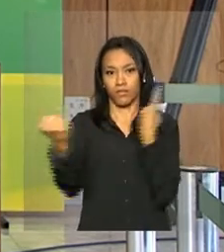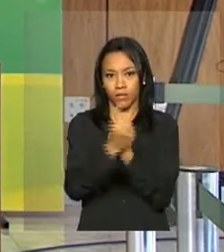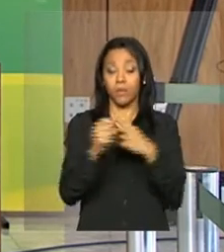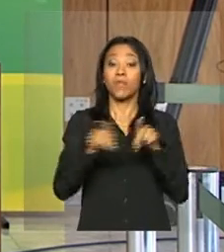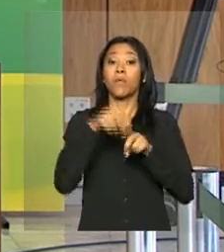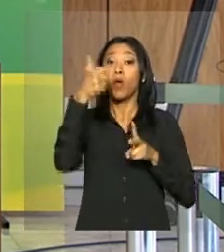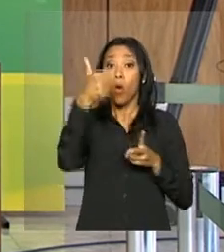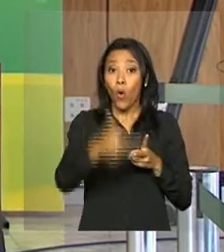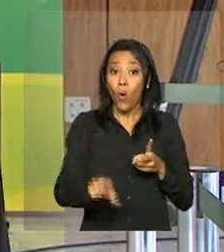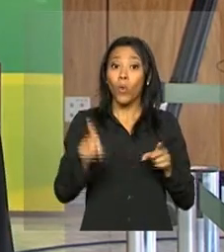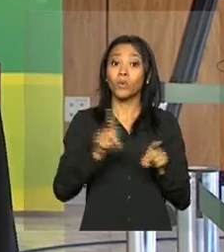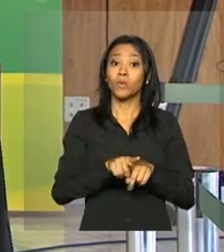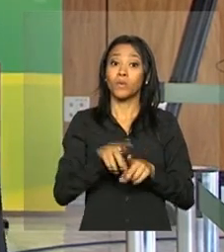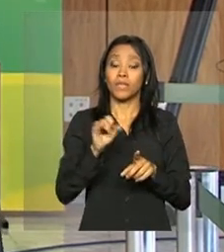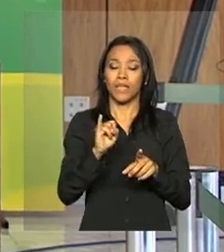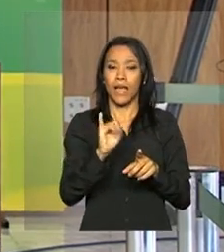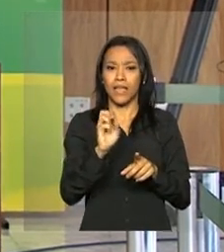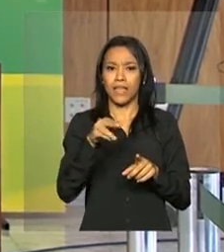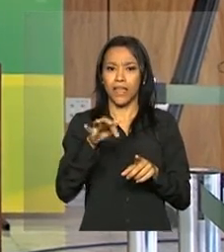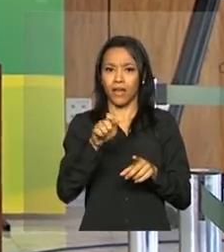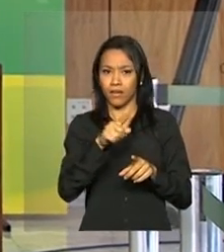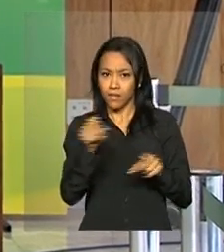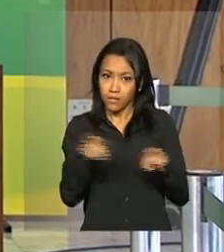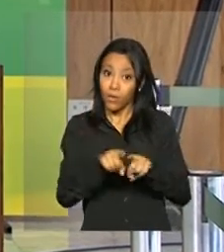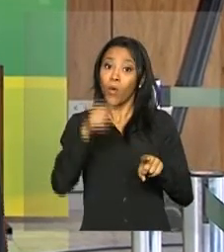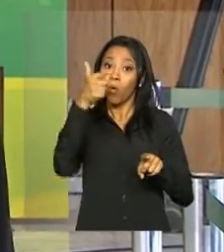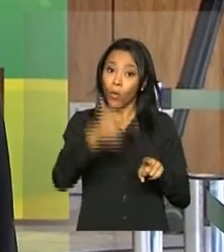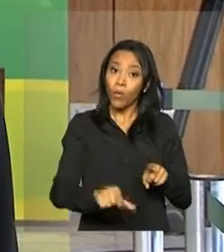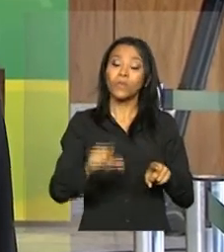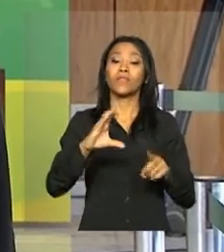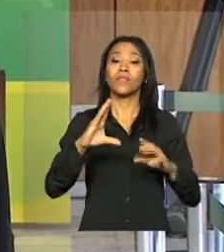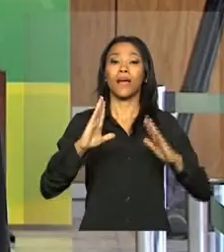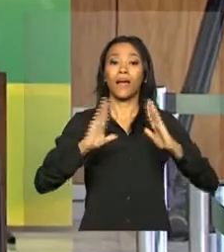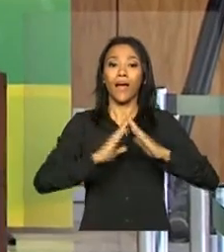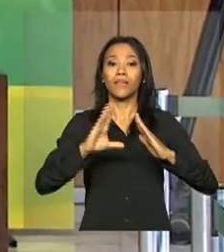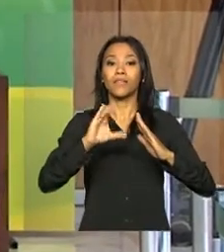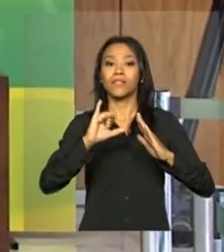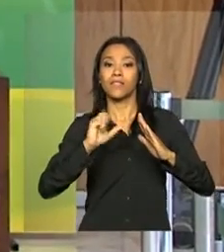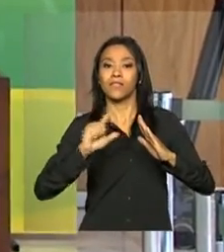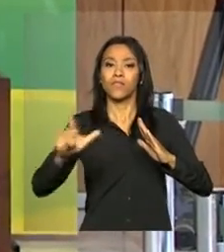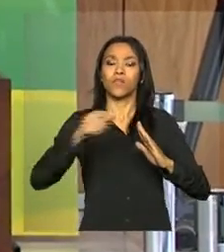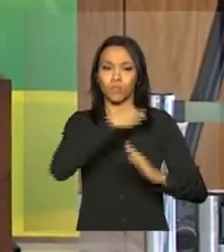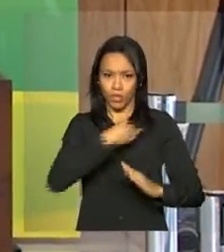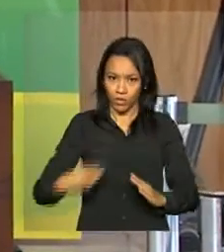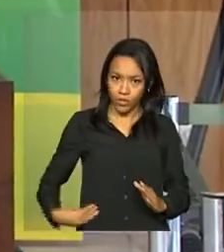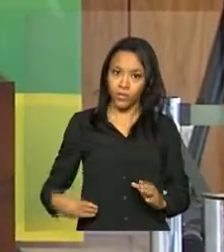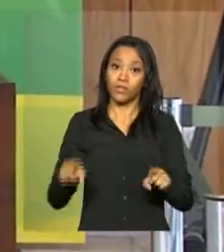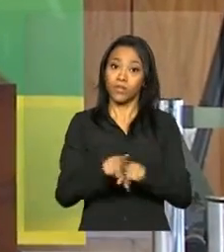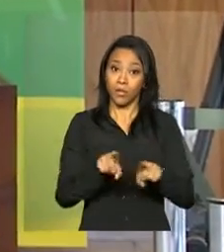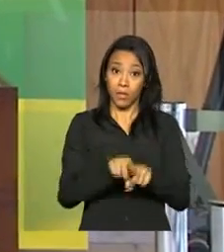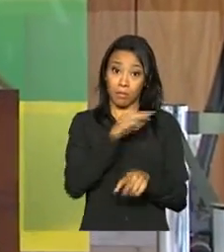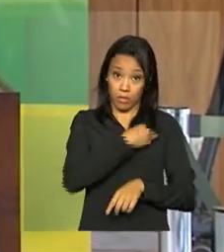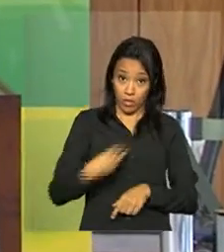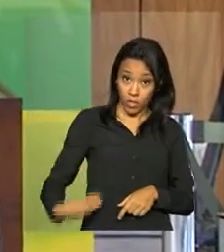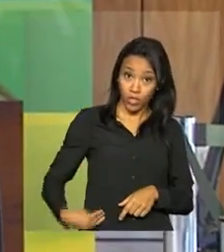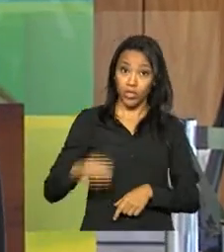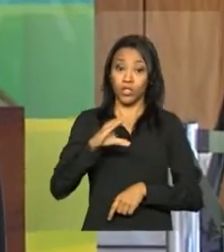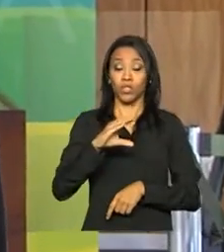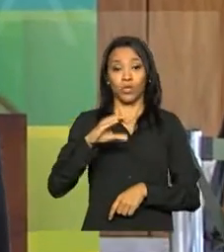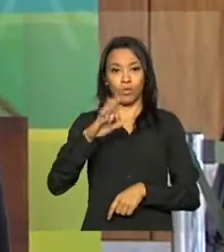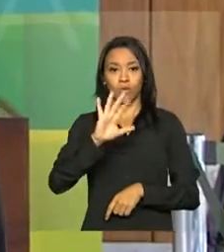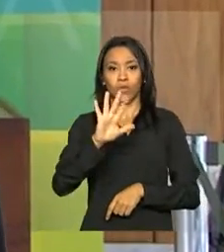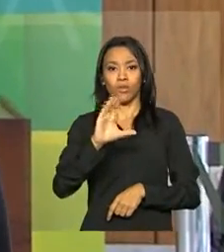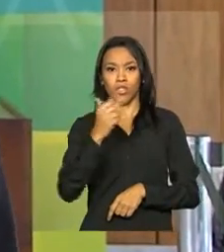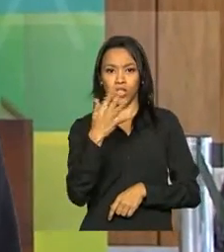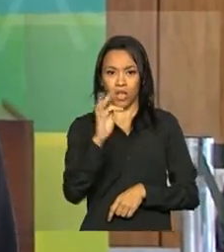occhi da integração jacques wagner da casa civil também o ministro ricardo berzoíni shah ministro chefe da secretaria de governo